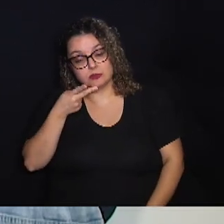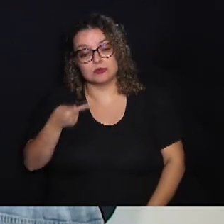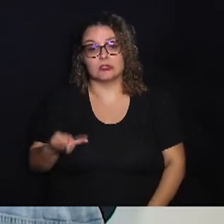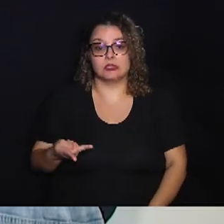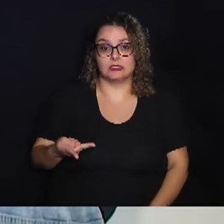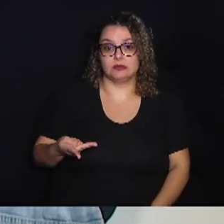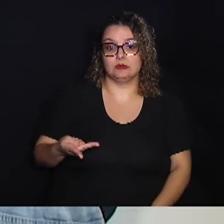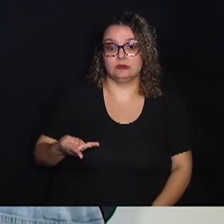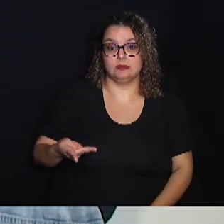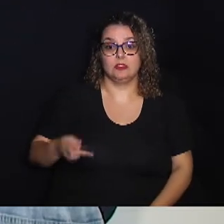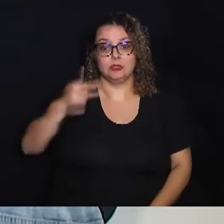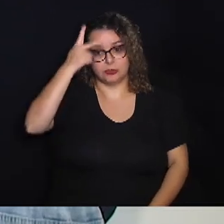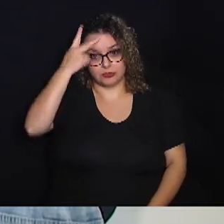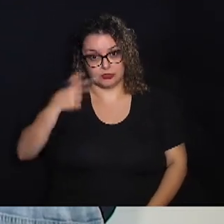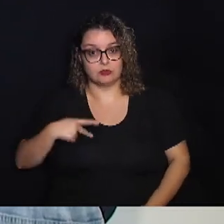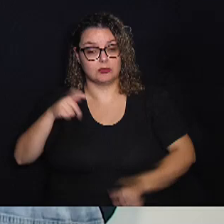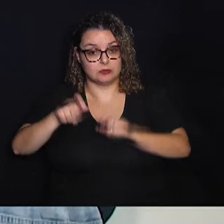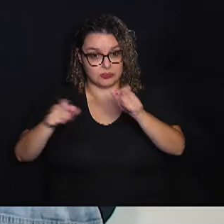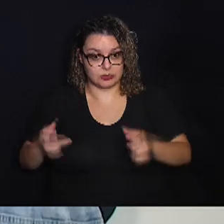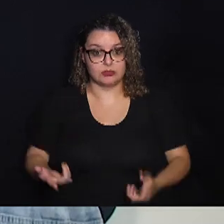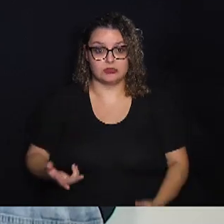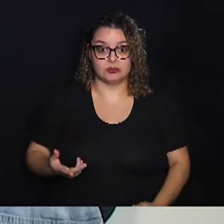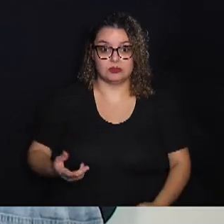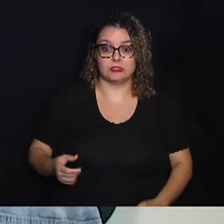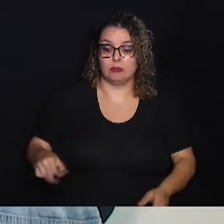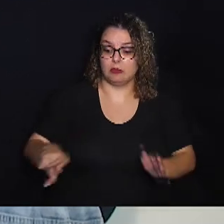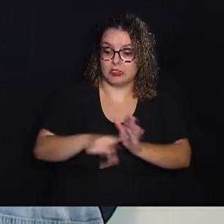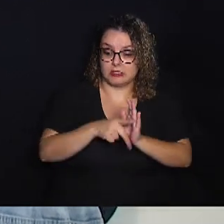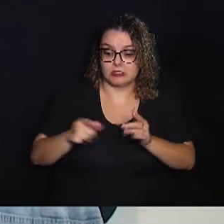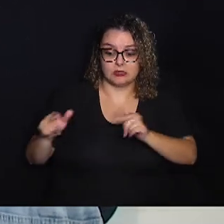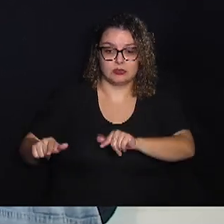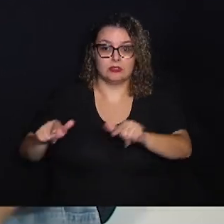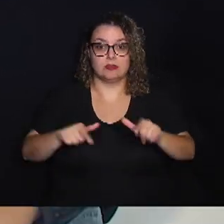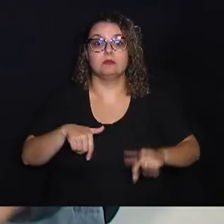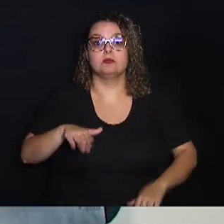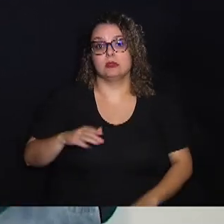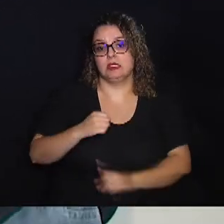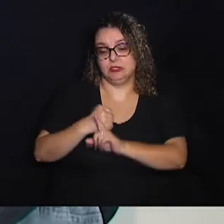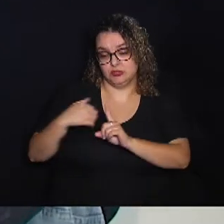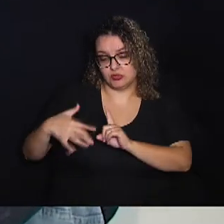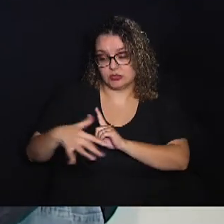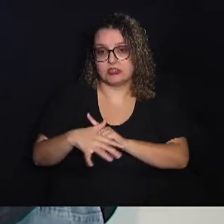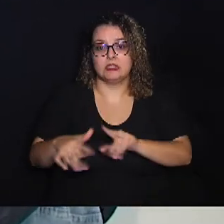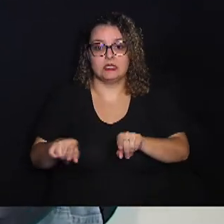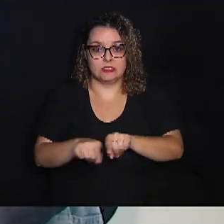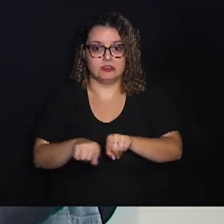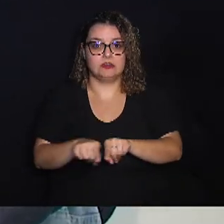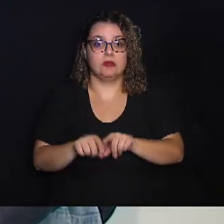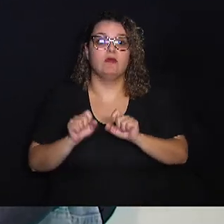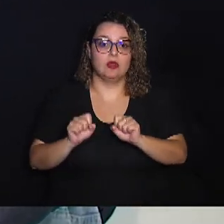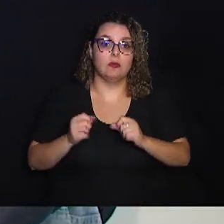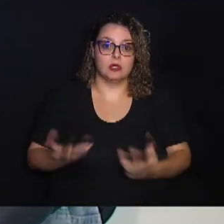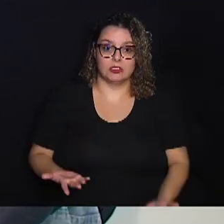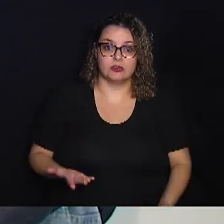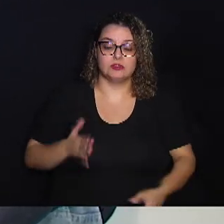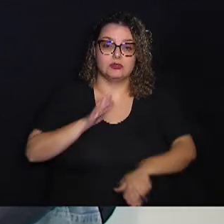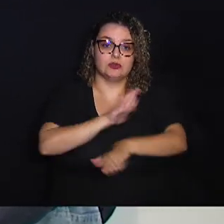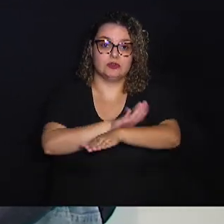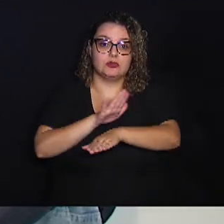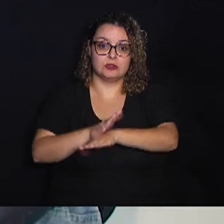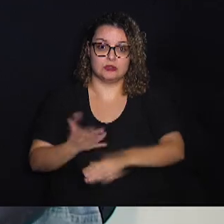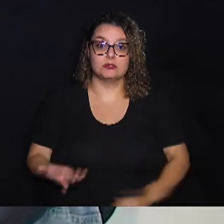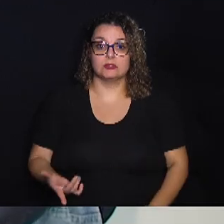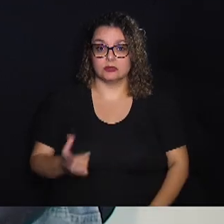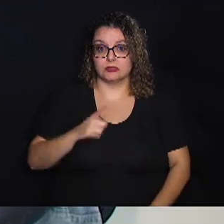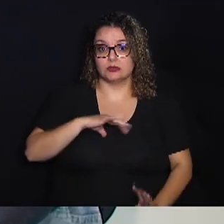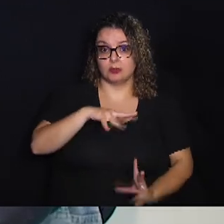E os próprios usuários, eles estão nos territórios, mais a sociedade também vai poder nos ajudar a ter um